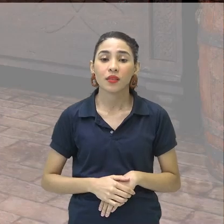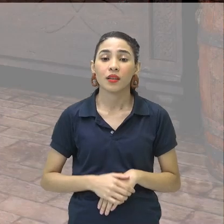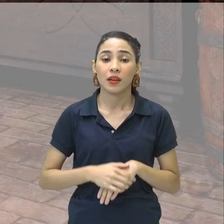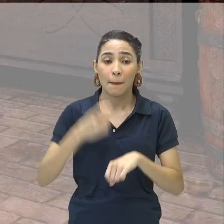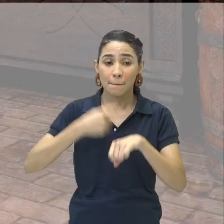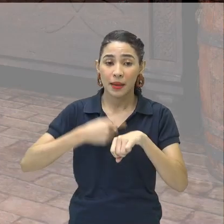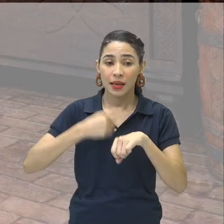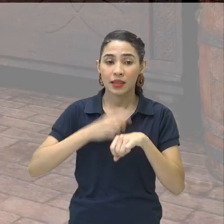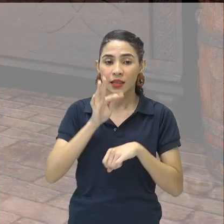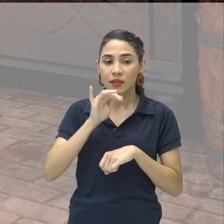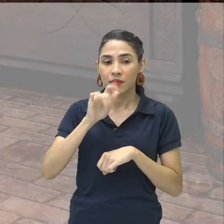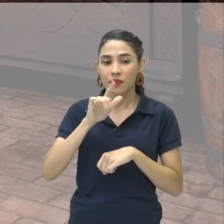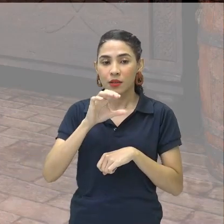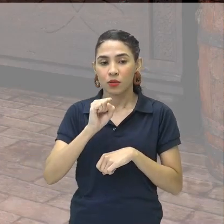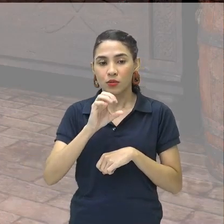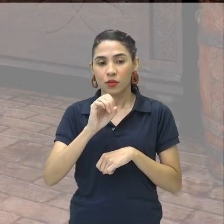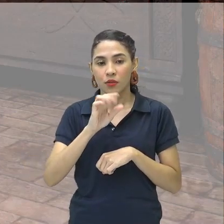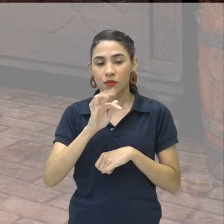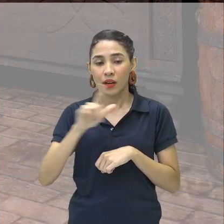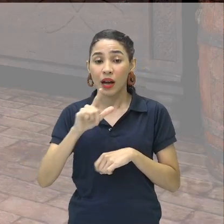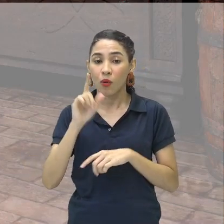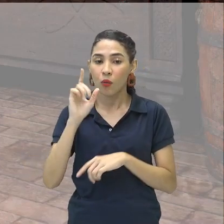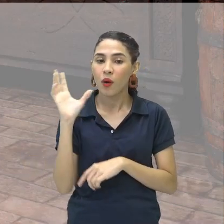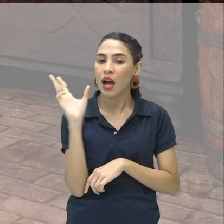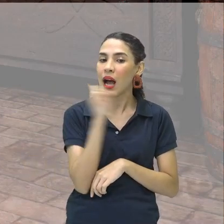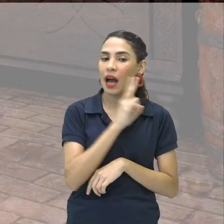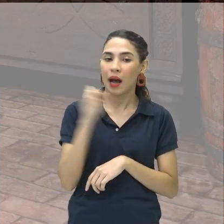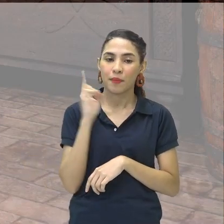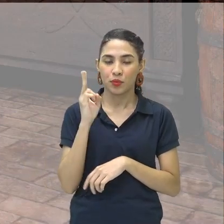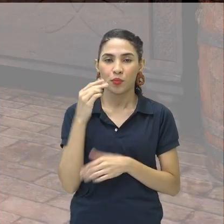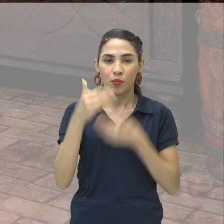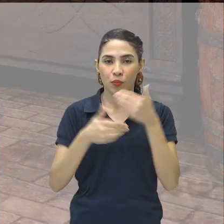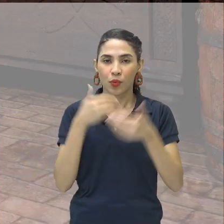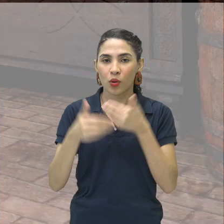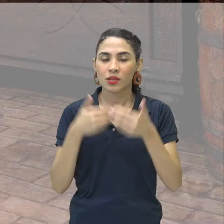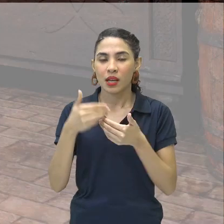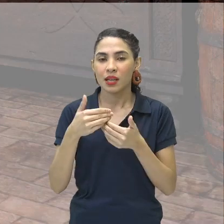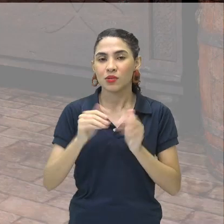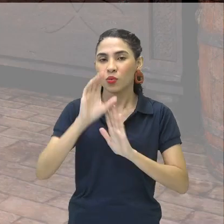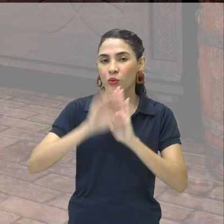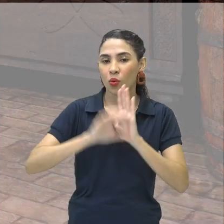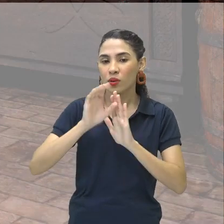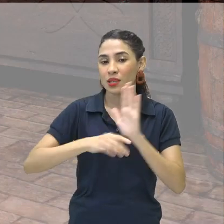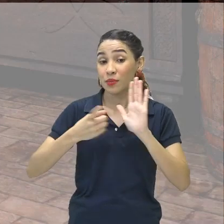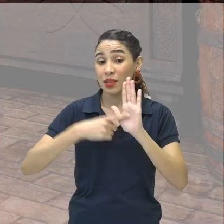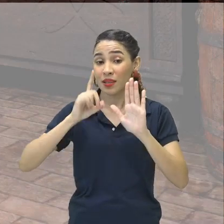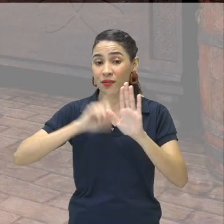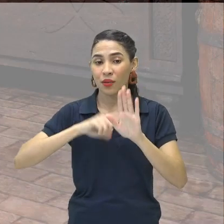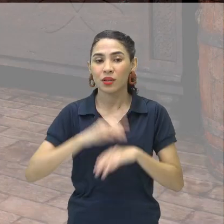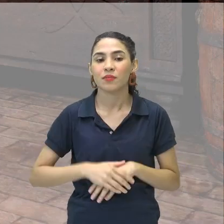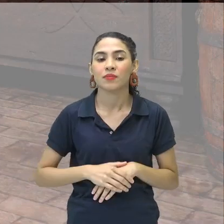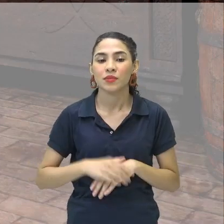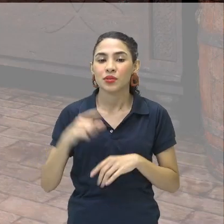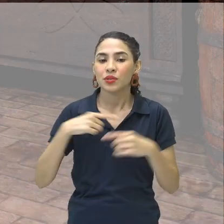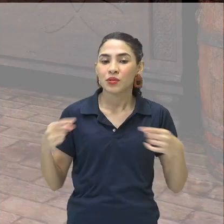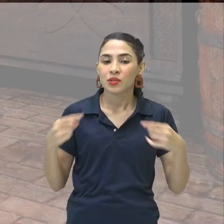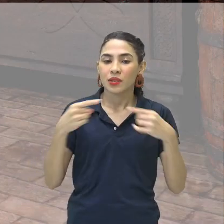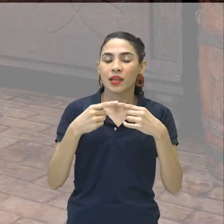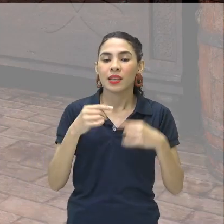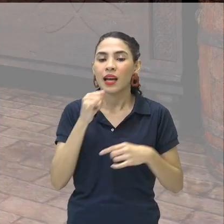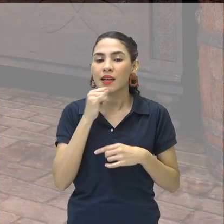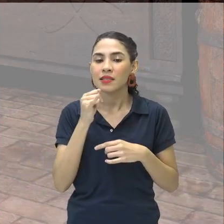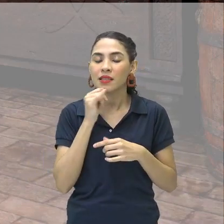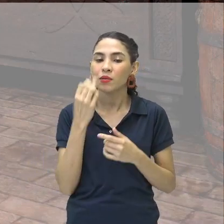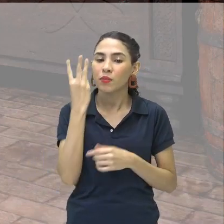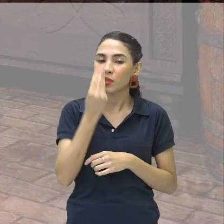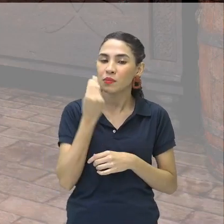pedra filosofal aceleraria esse processo. De maneira, num conceito metafórico, ela estaria associada a uma